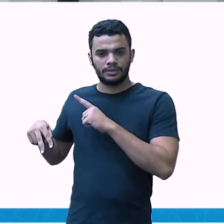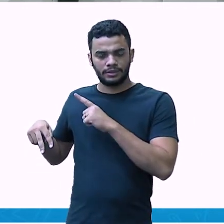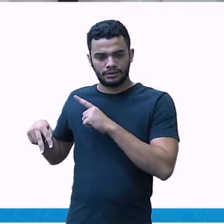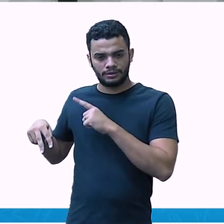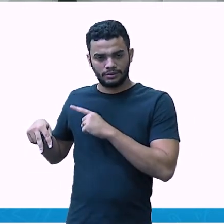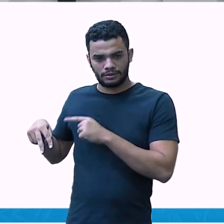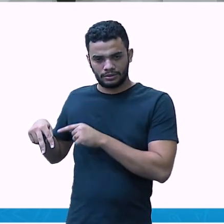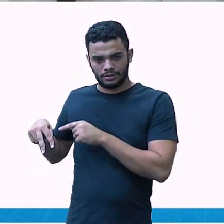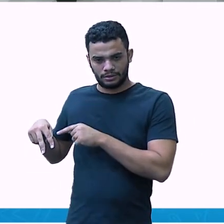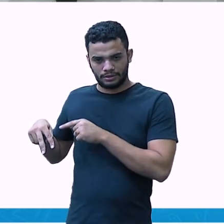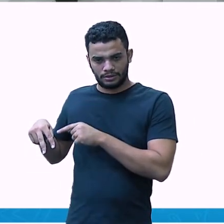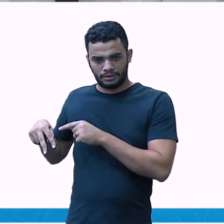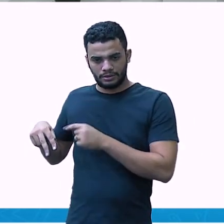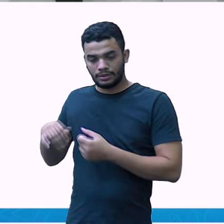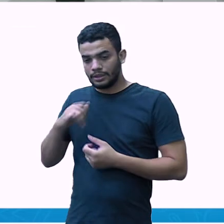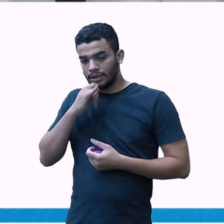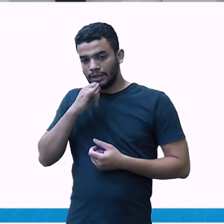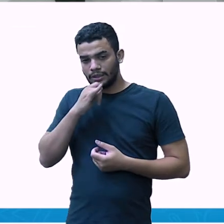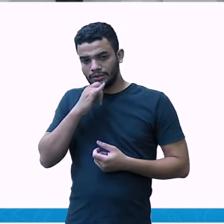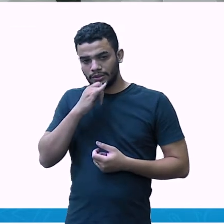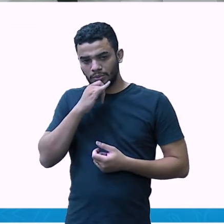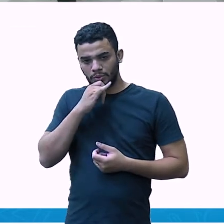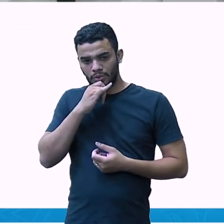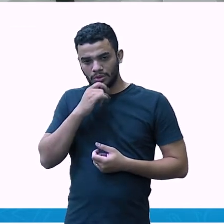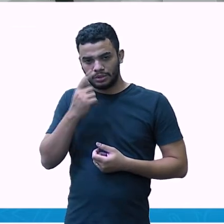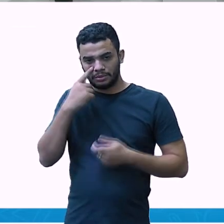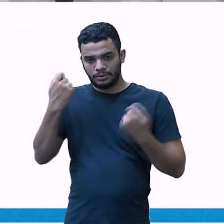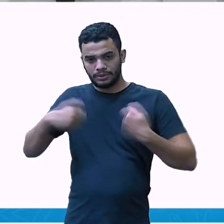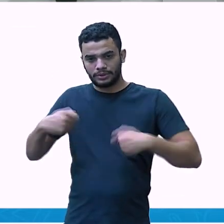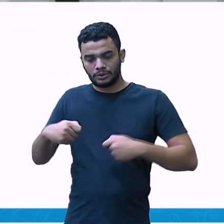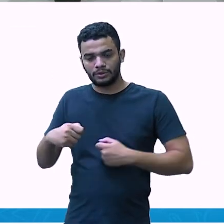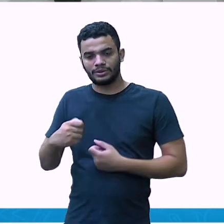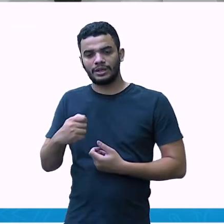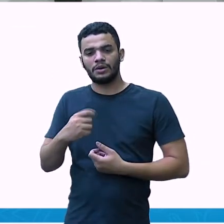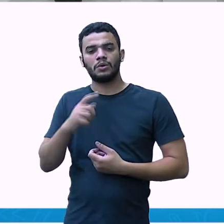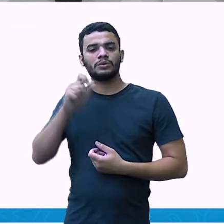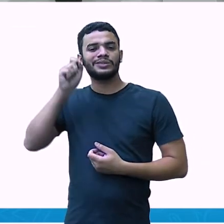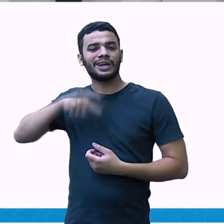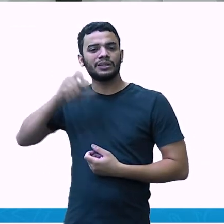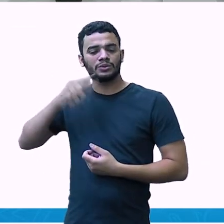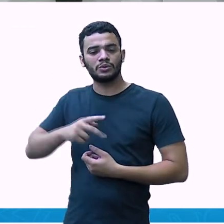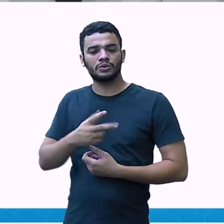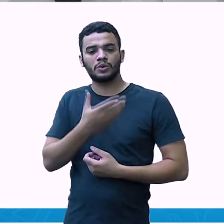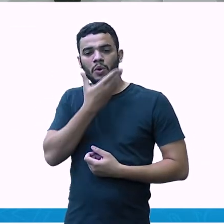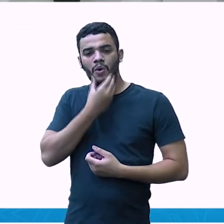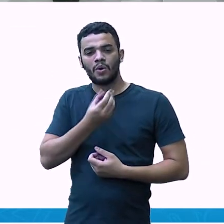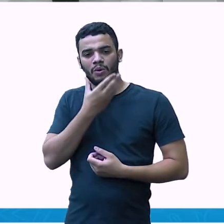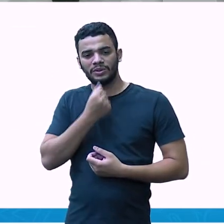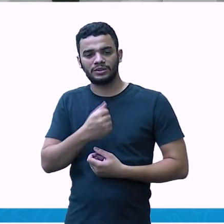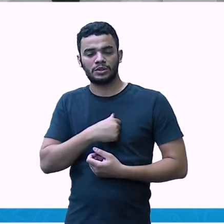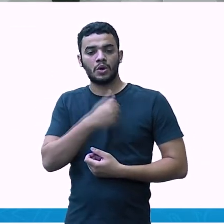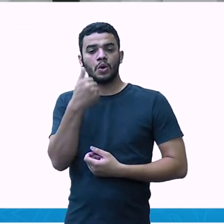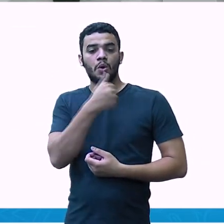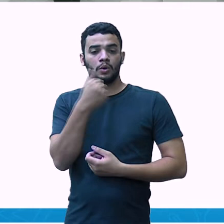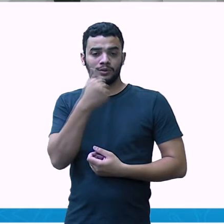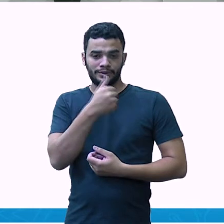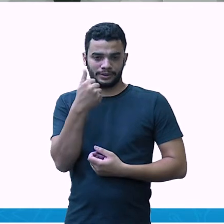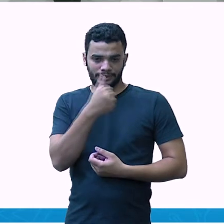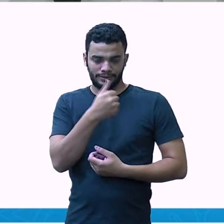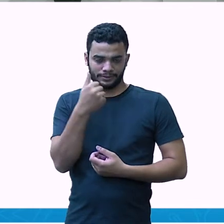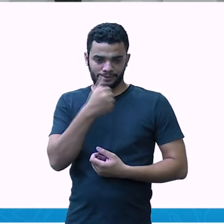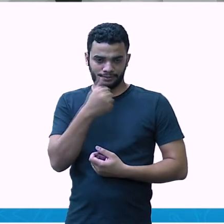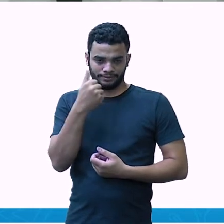meio. Então, 11 vezes 4, 44. A metade de 4 é 2. Então, 44 mais 2, eu